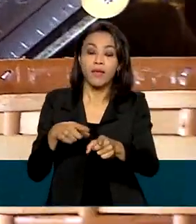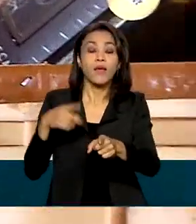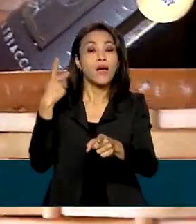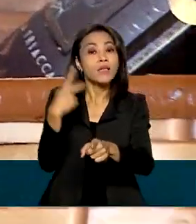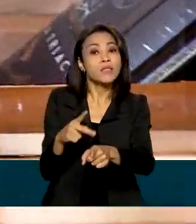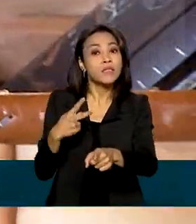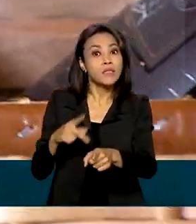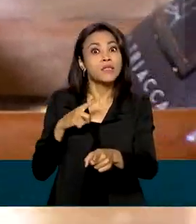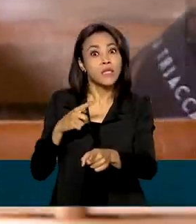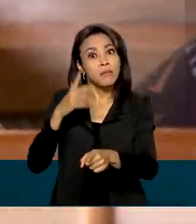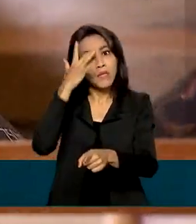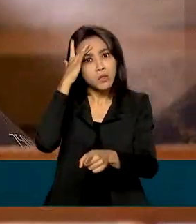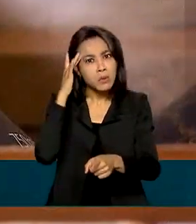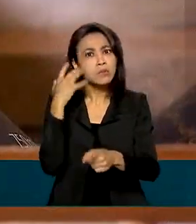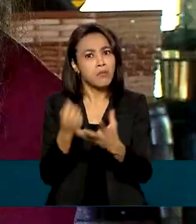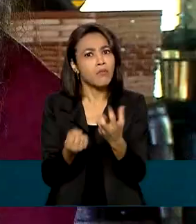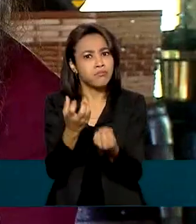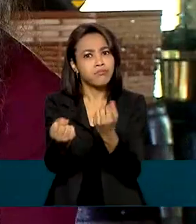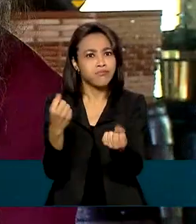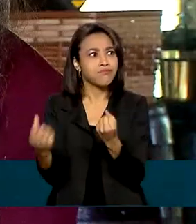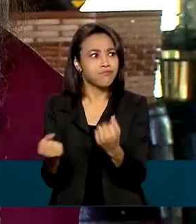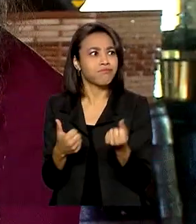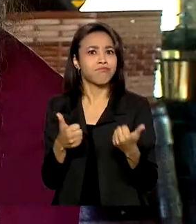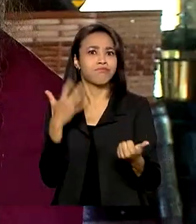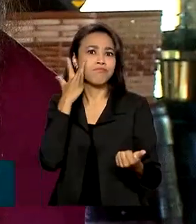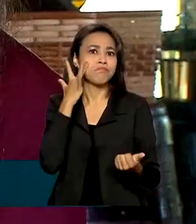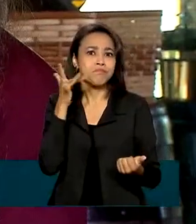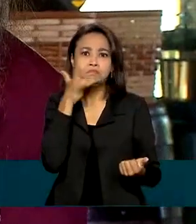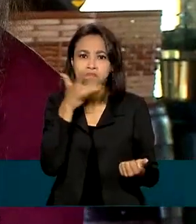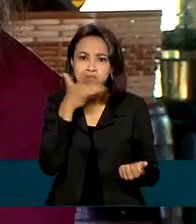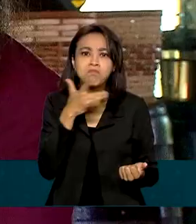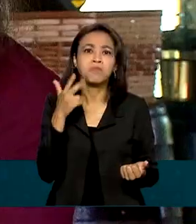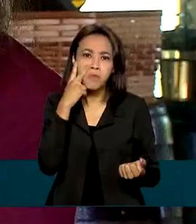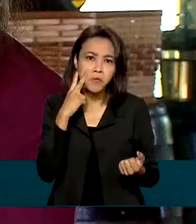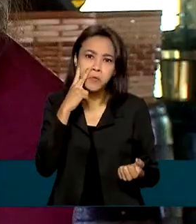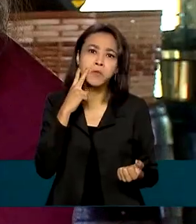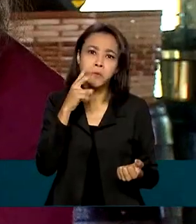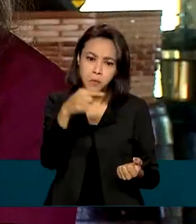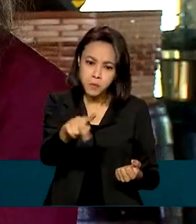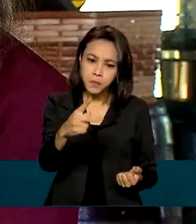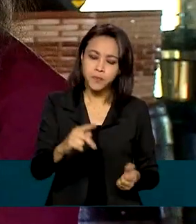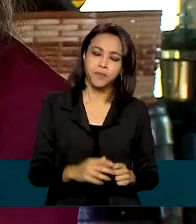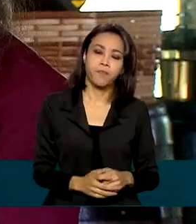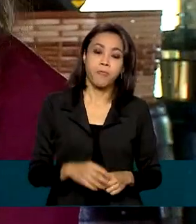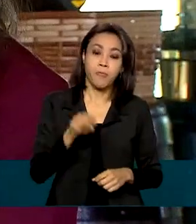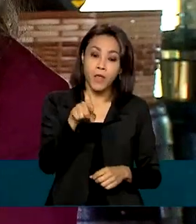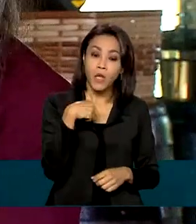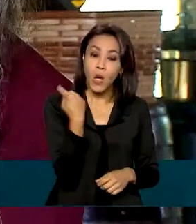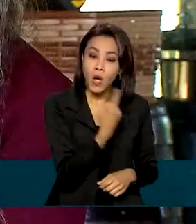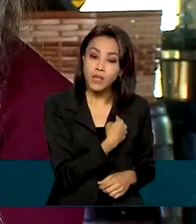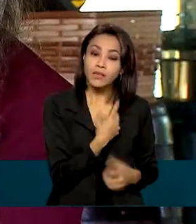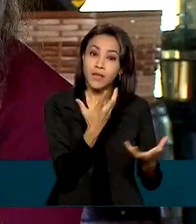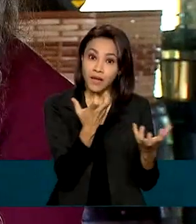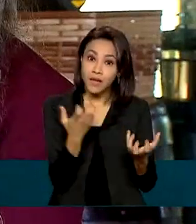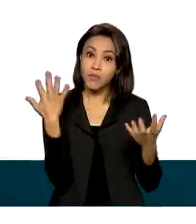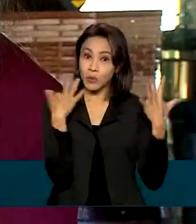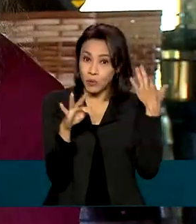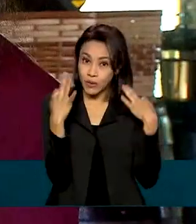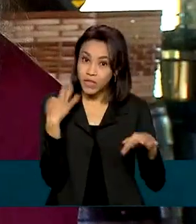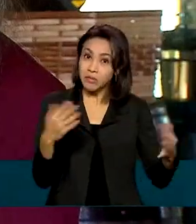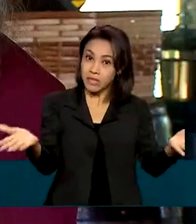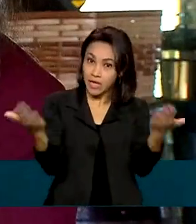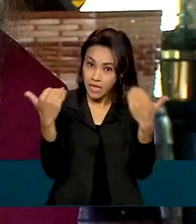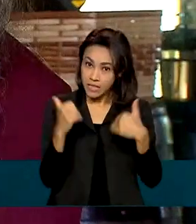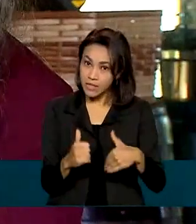a propriedade ganhar adeptos de todo o país a gente tem toda a expectativa de trazer o enoturismo com força aqui para Brasília